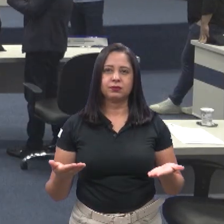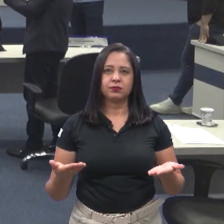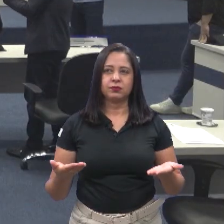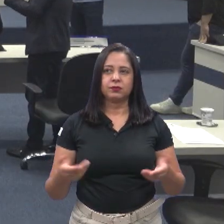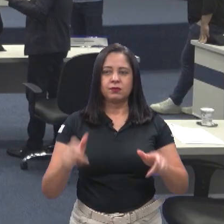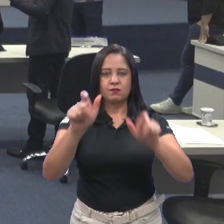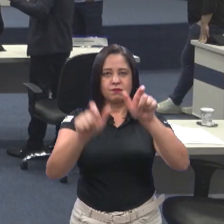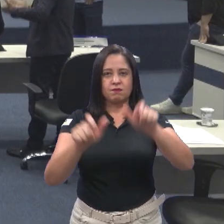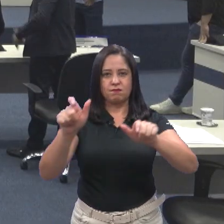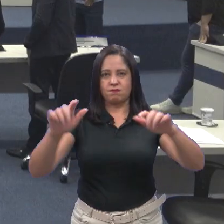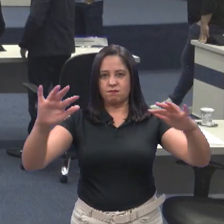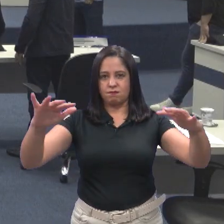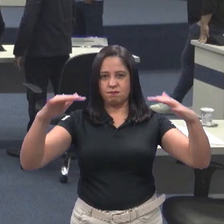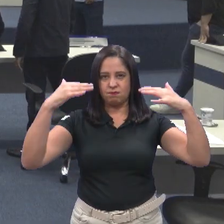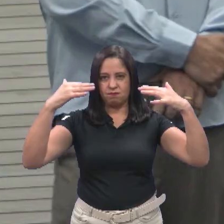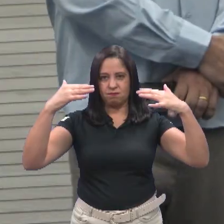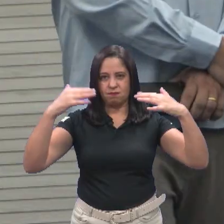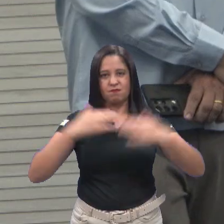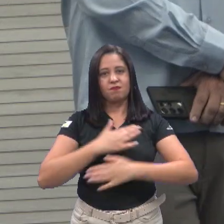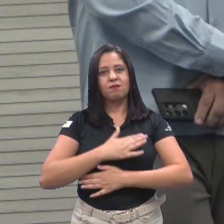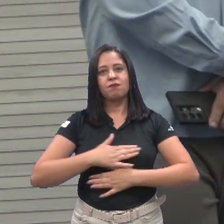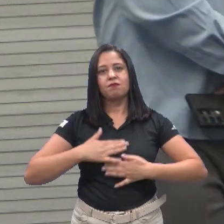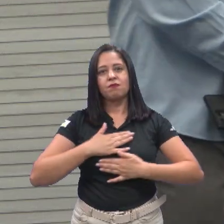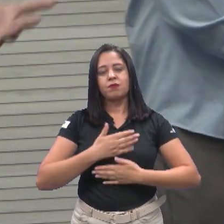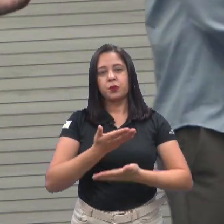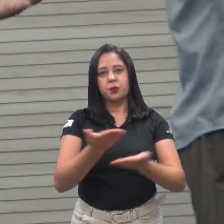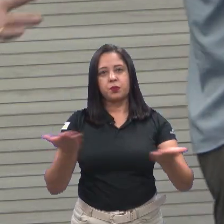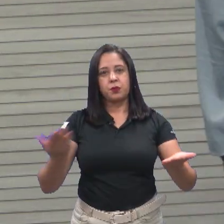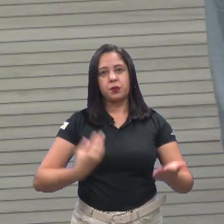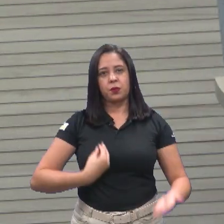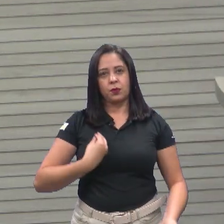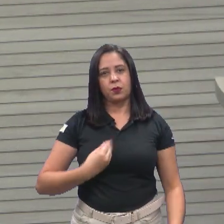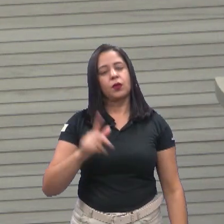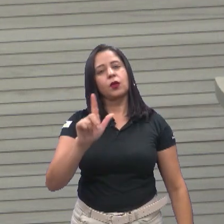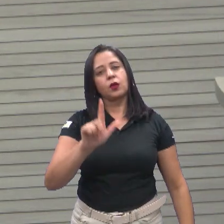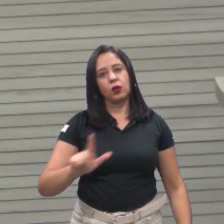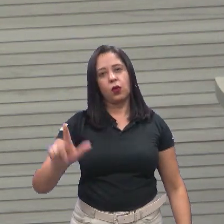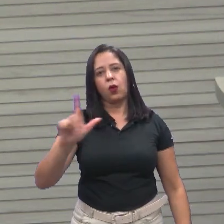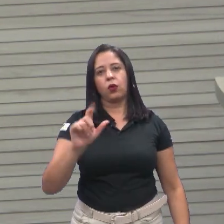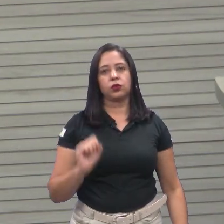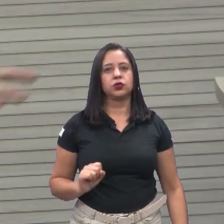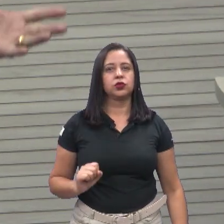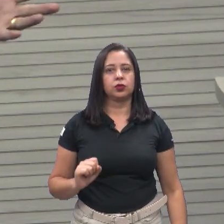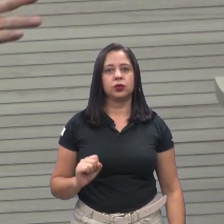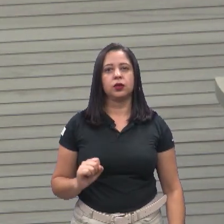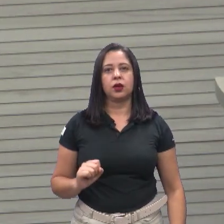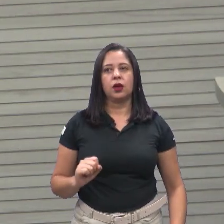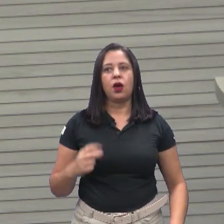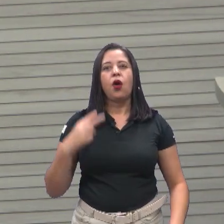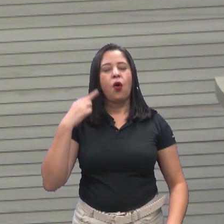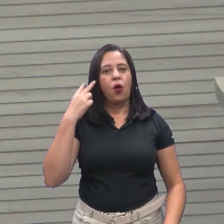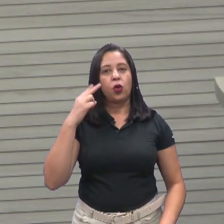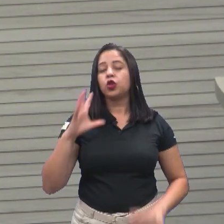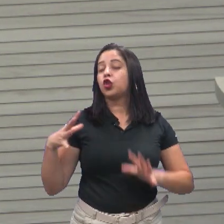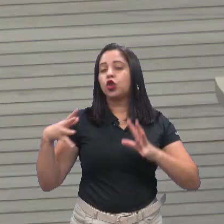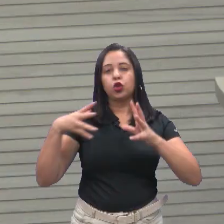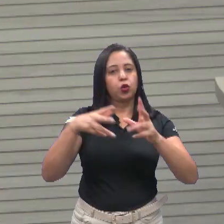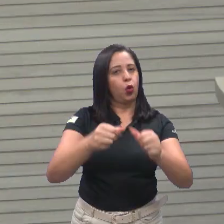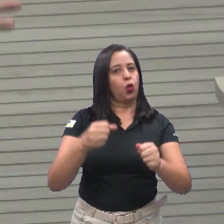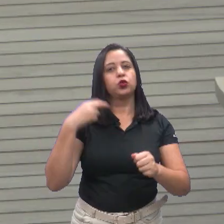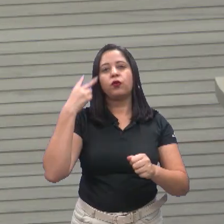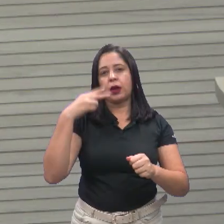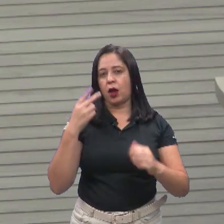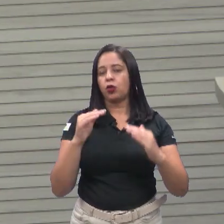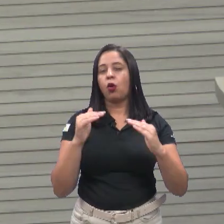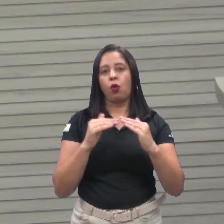na plateia. Um prazer receber vocês aqui. É claro que nenhum vereador aqui é favorável que se acabe, né,